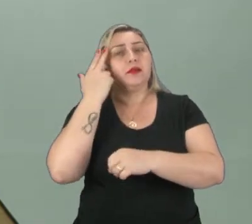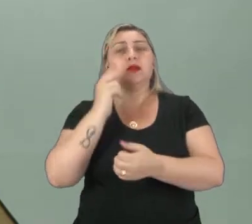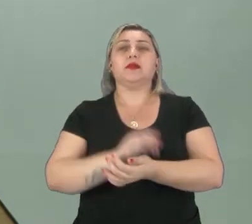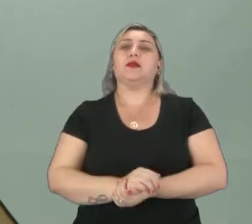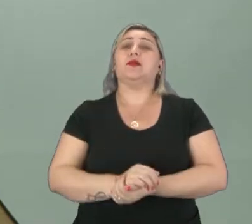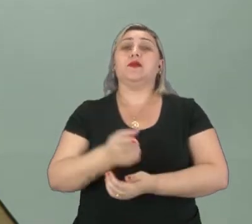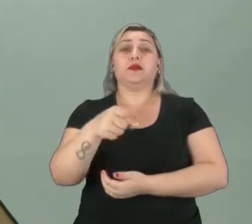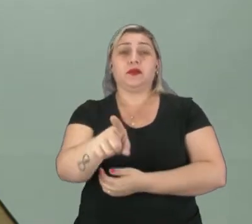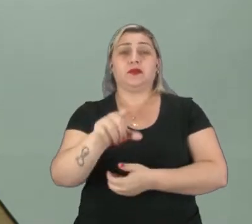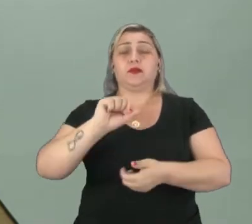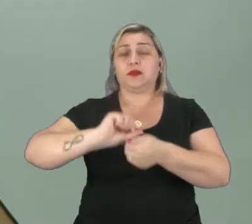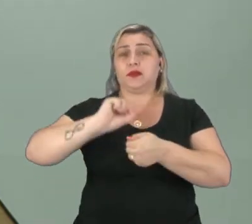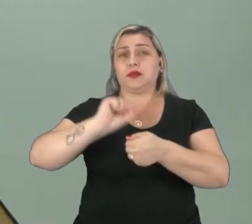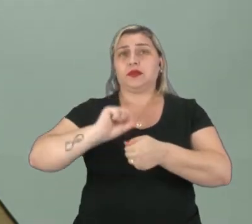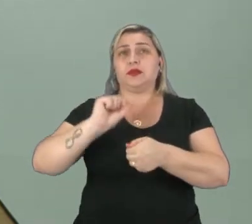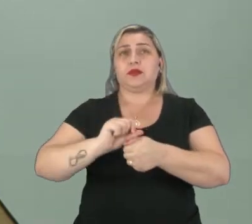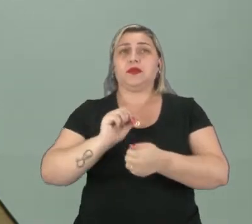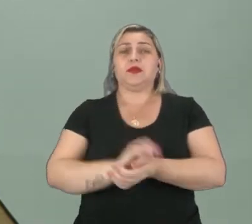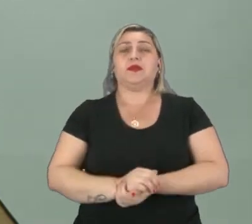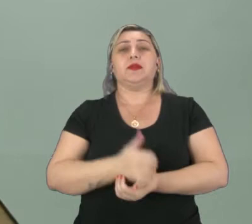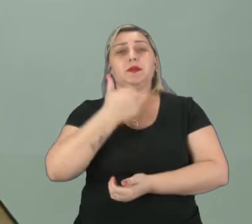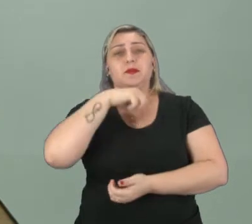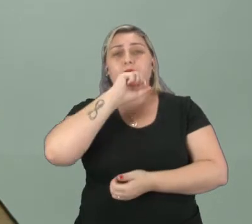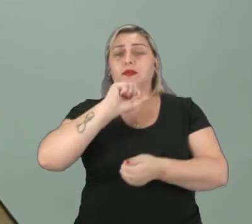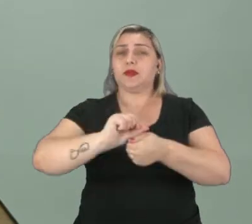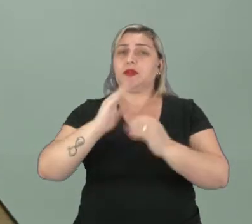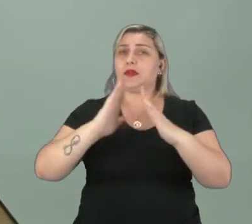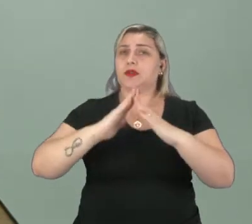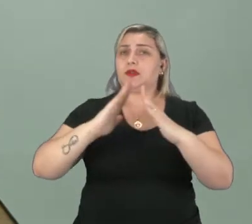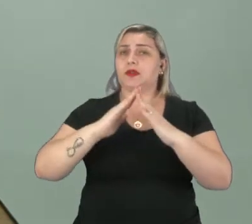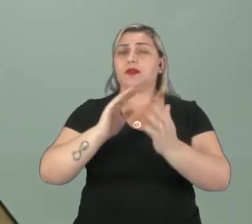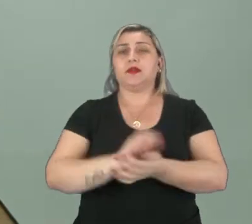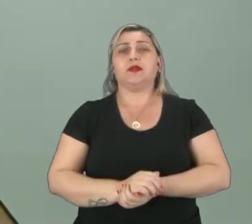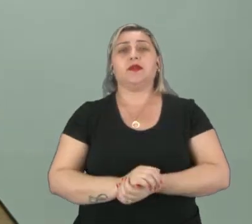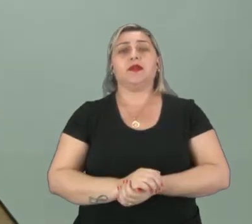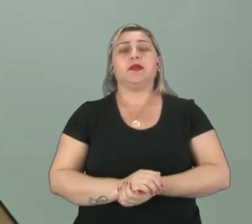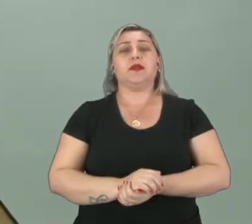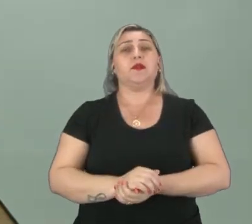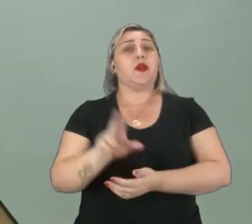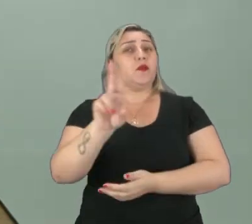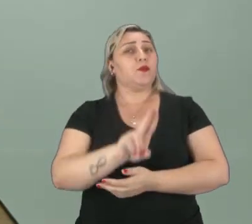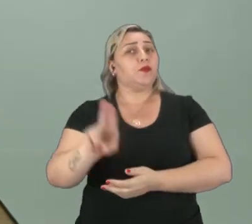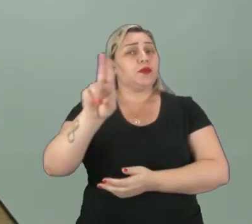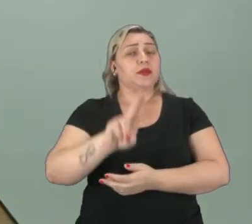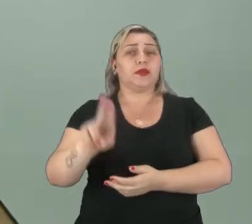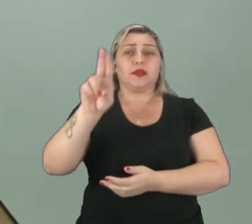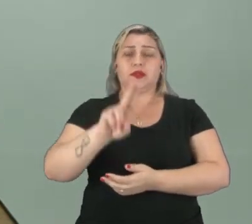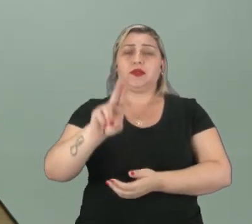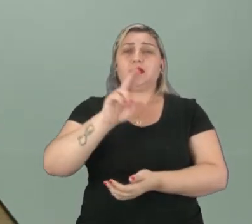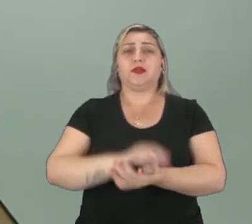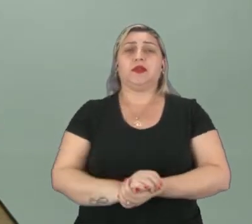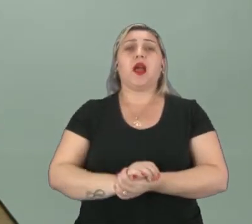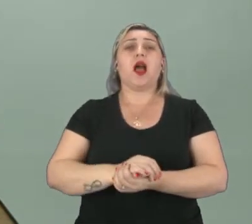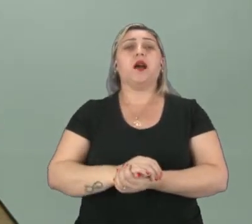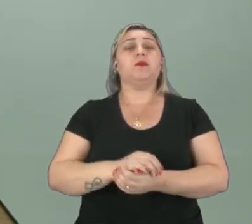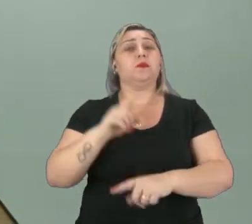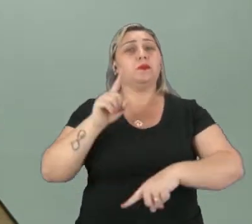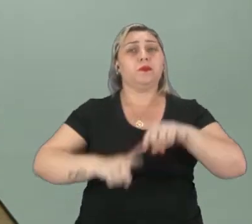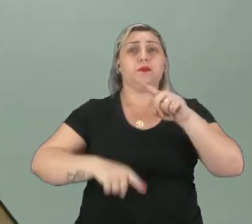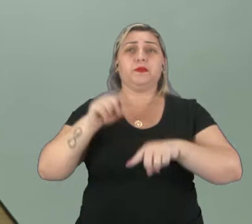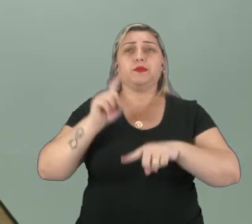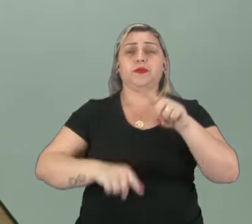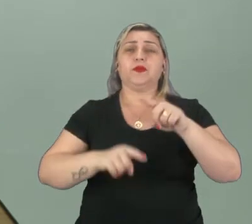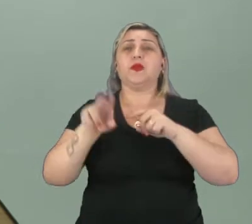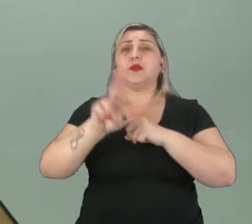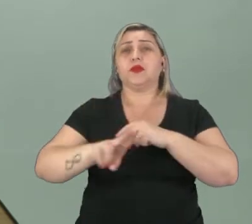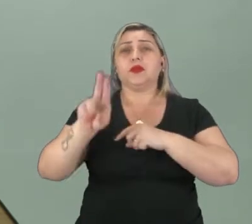quando vocês forem fazer, quando a mamãe for fazer em casa, ela não vai usar tantos produtos